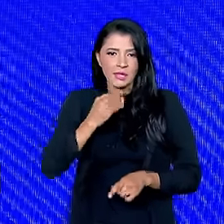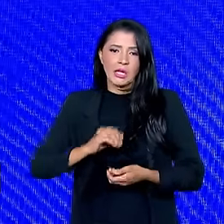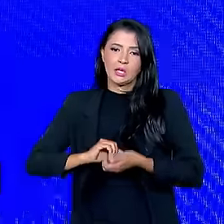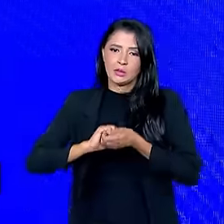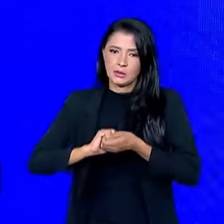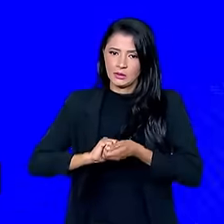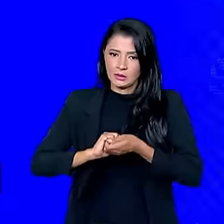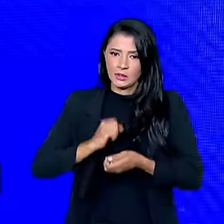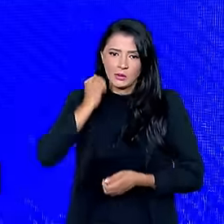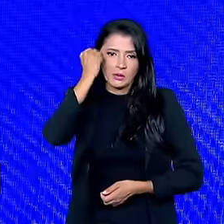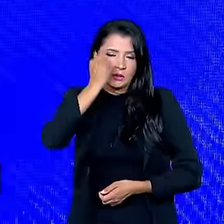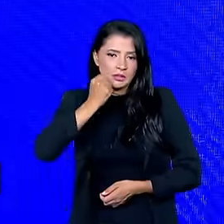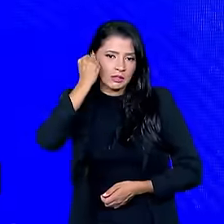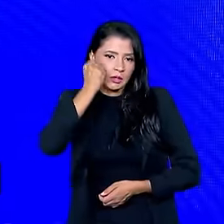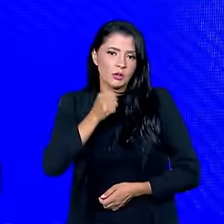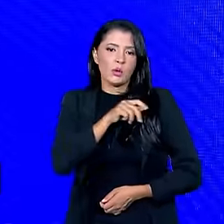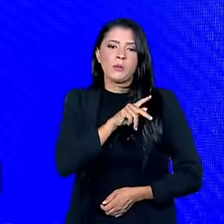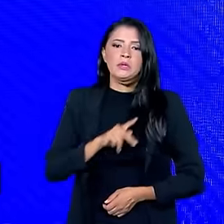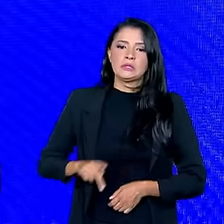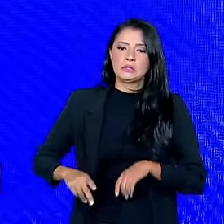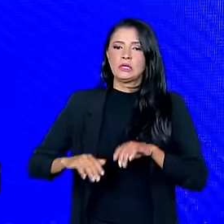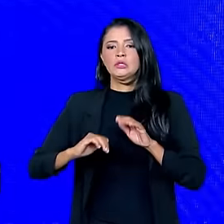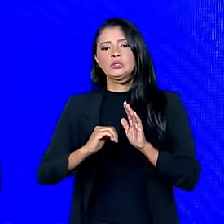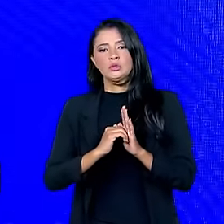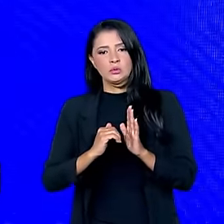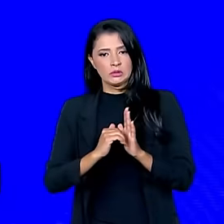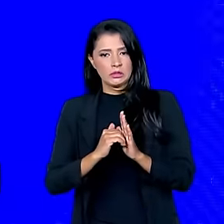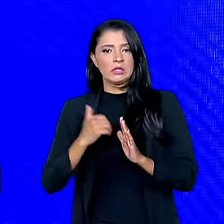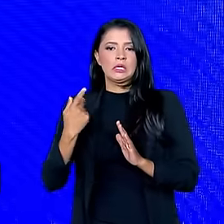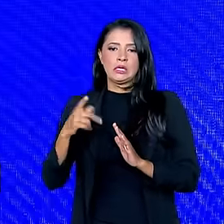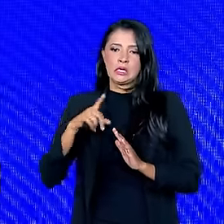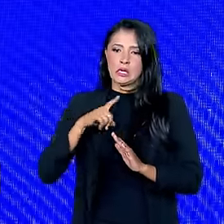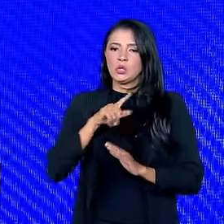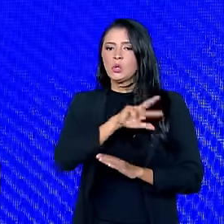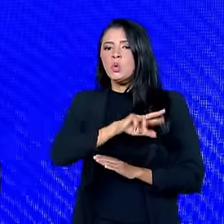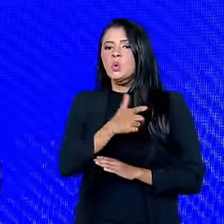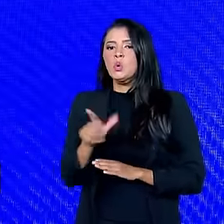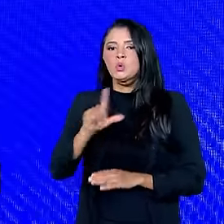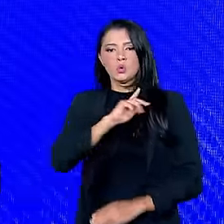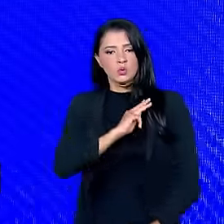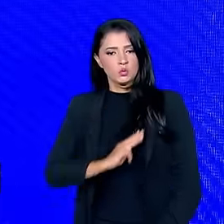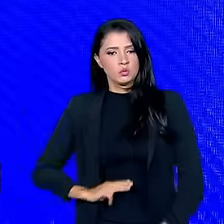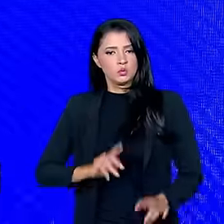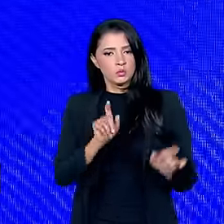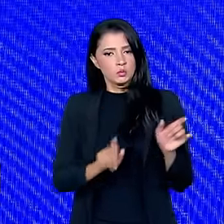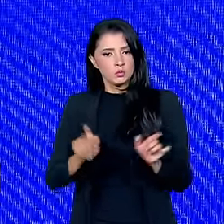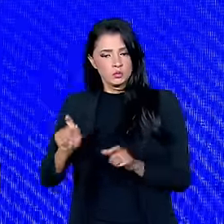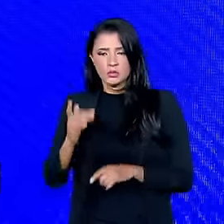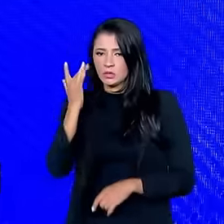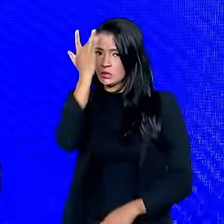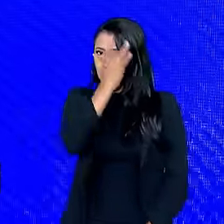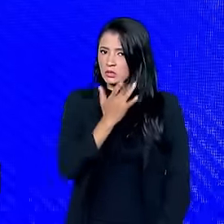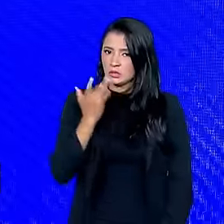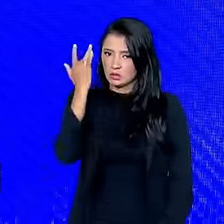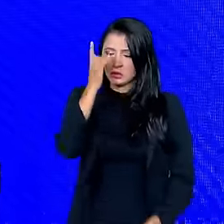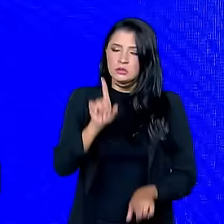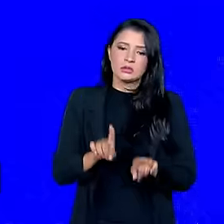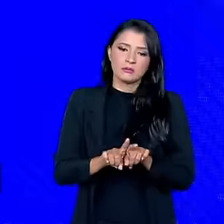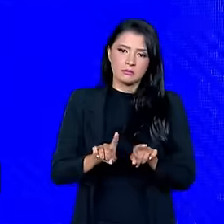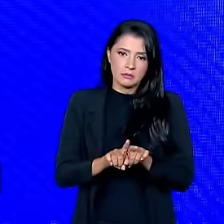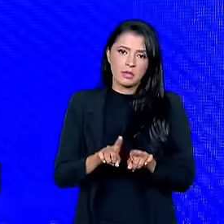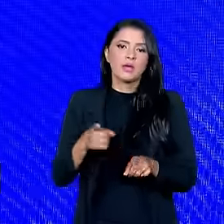Rodrigo Pacheco, presidente do Senado, do Congresso Nacional Brasileiro, os demais ministros, o ministro Haddad, o presidente